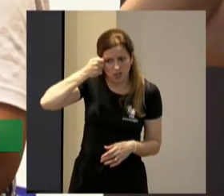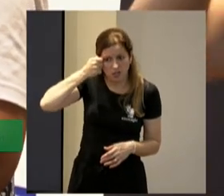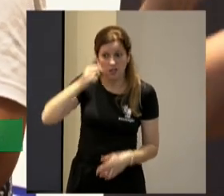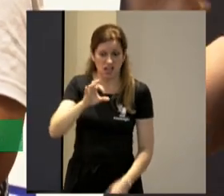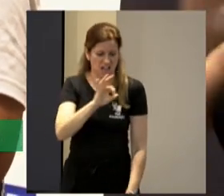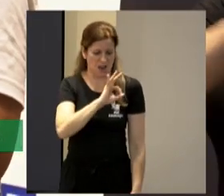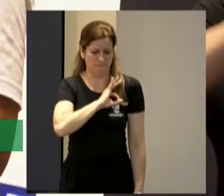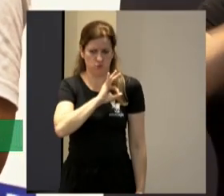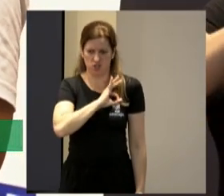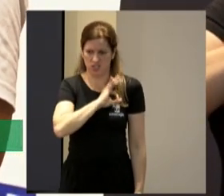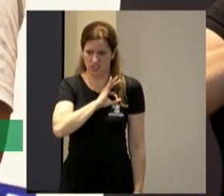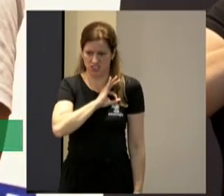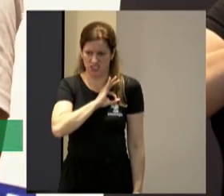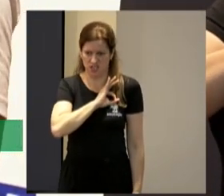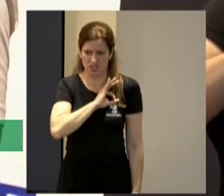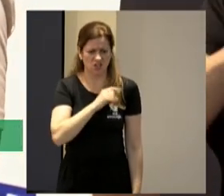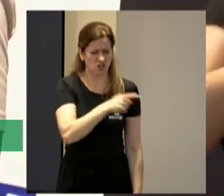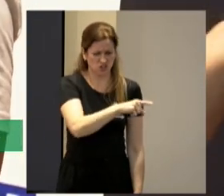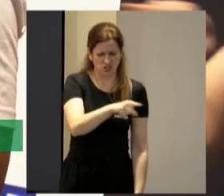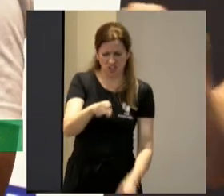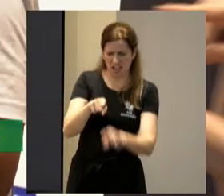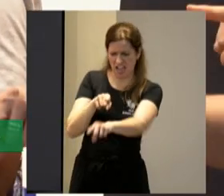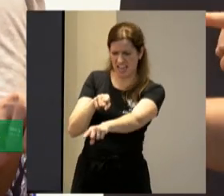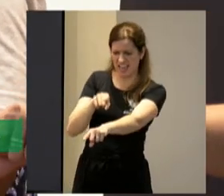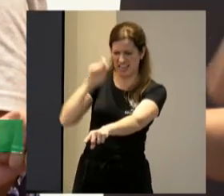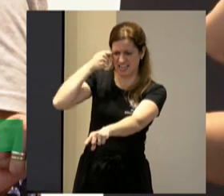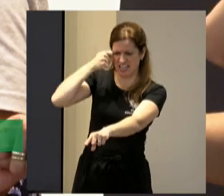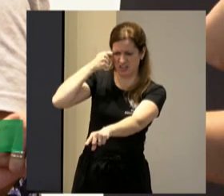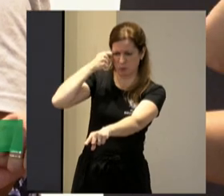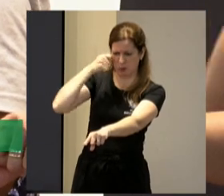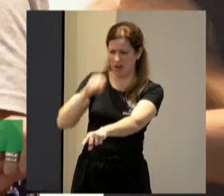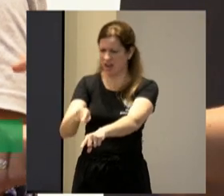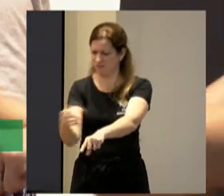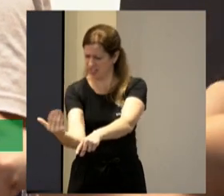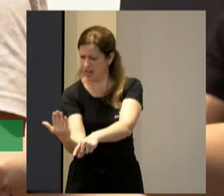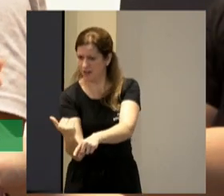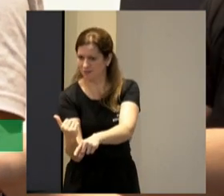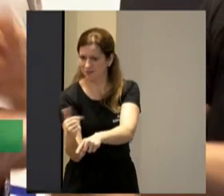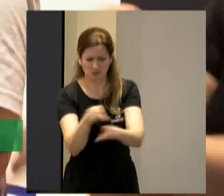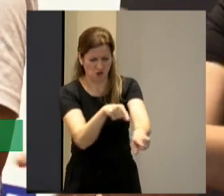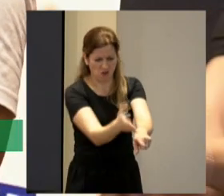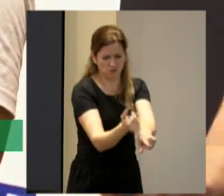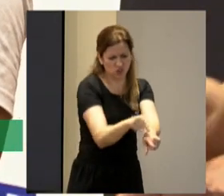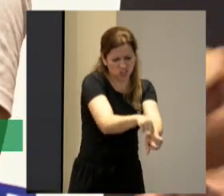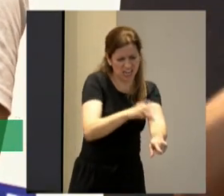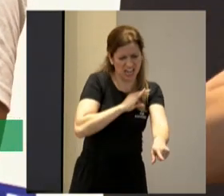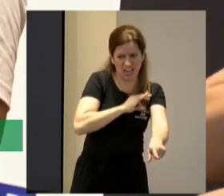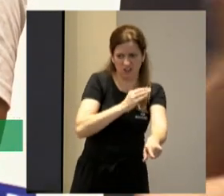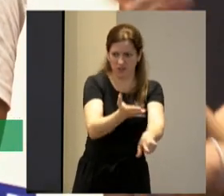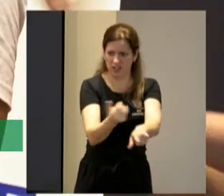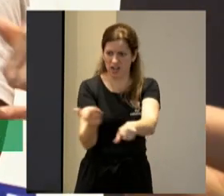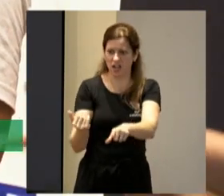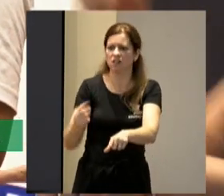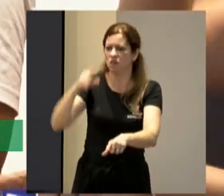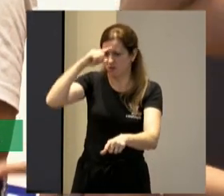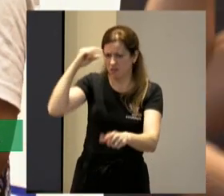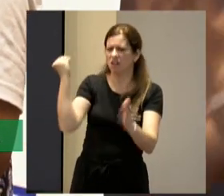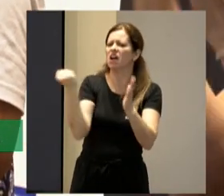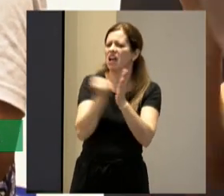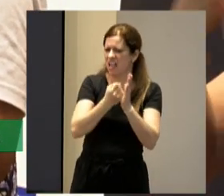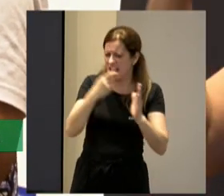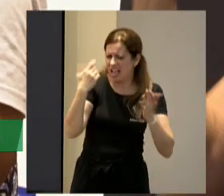de qualquer lugar do Brasil sabe identificar muito bem uma pessoa negra. A gente sabe que nos concursos que